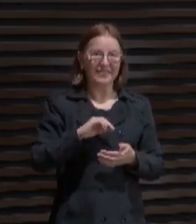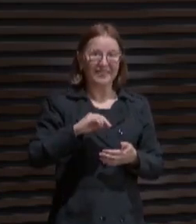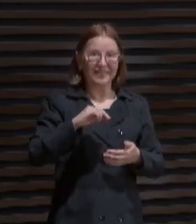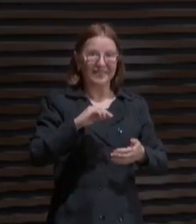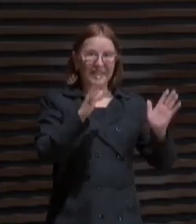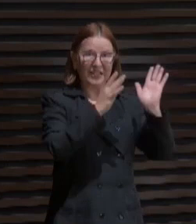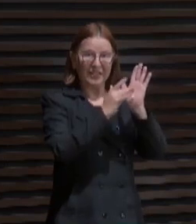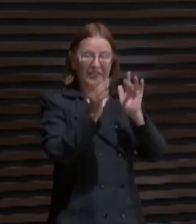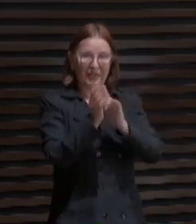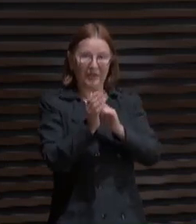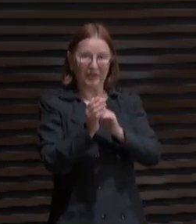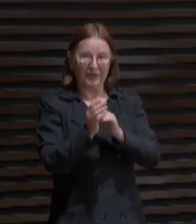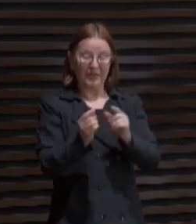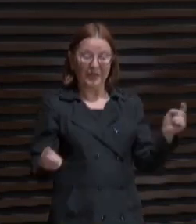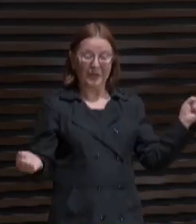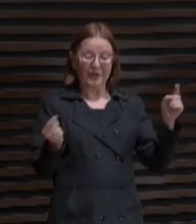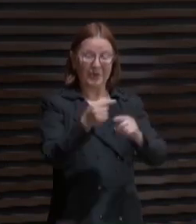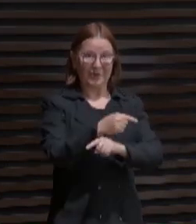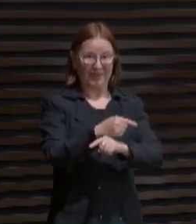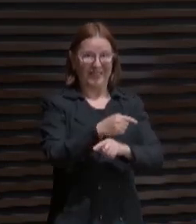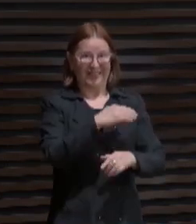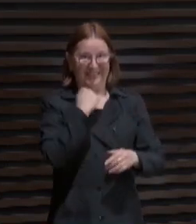da morte.